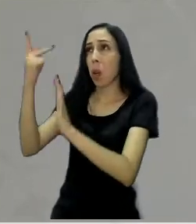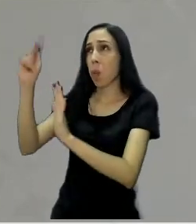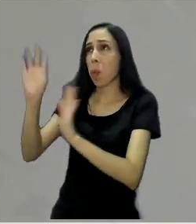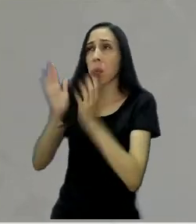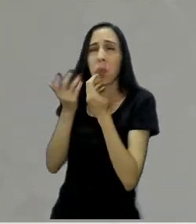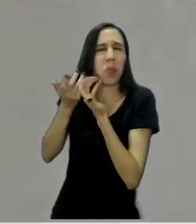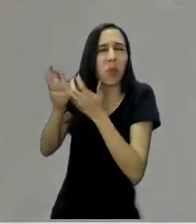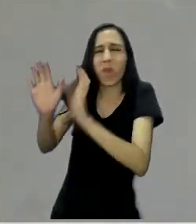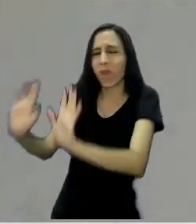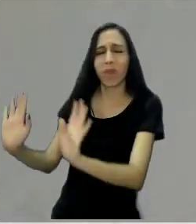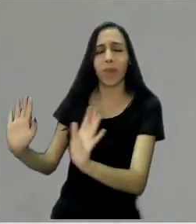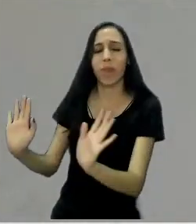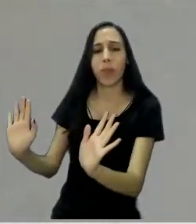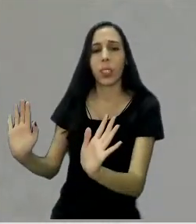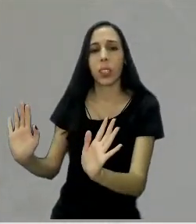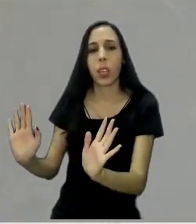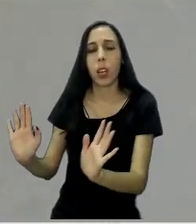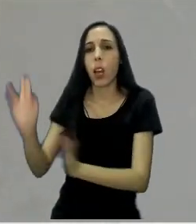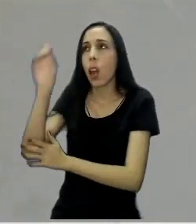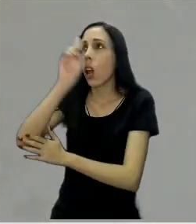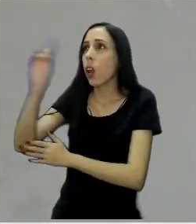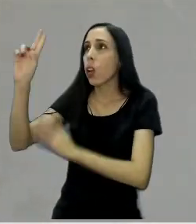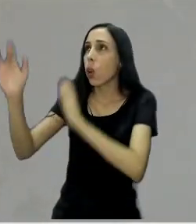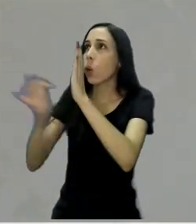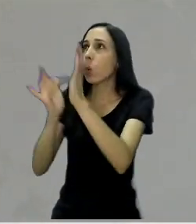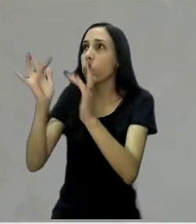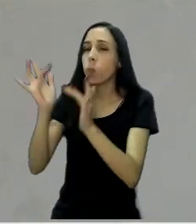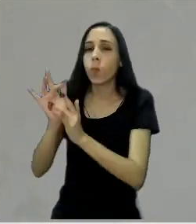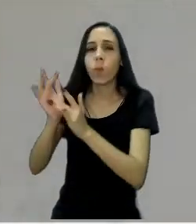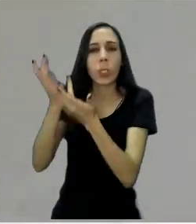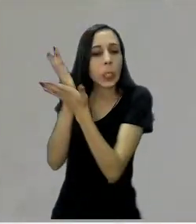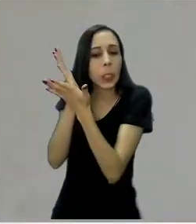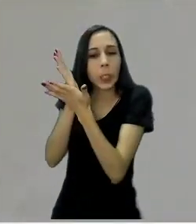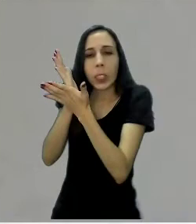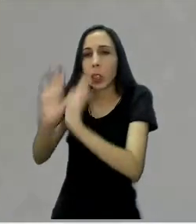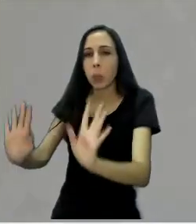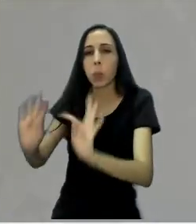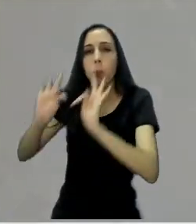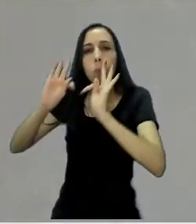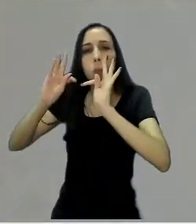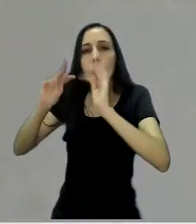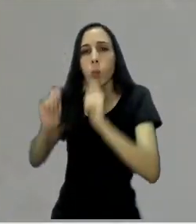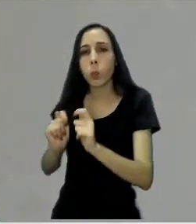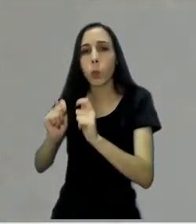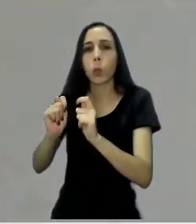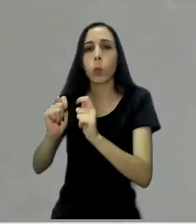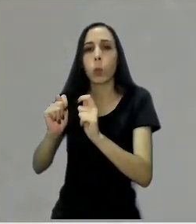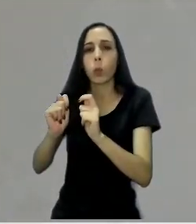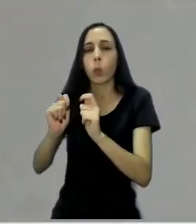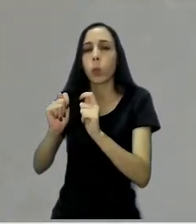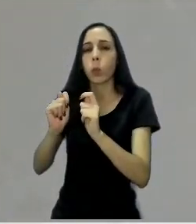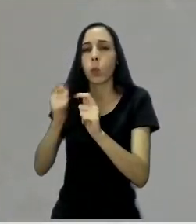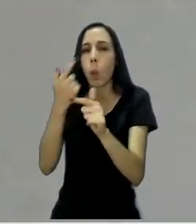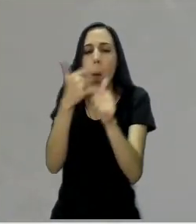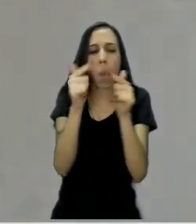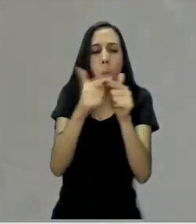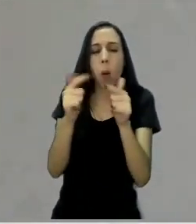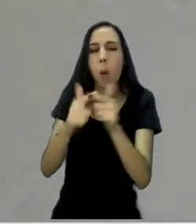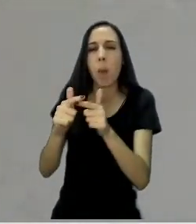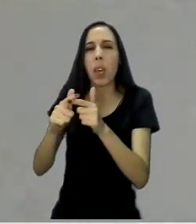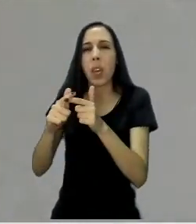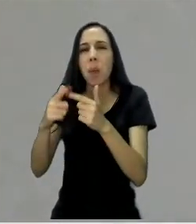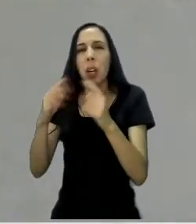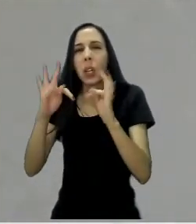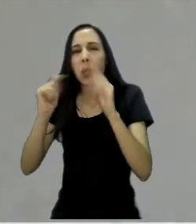vida que não honrem a Deus. Em nome de Jesus, sejam rompidas as amarras que mantêm a